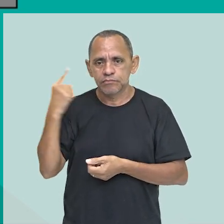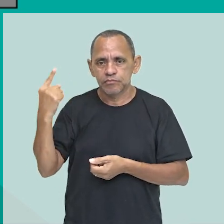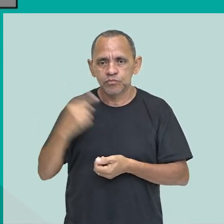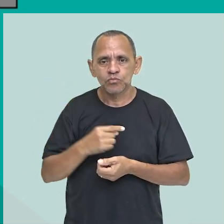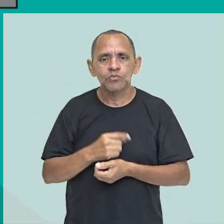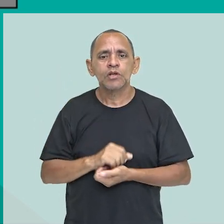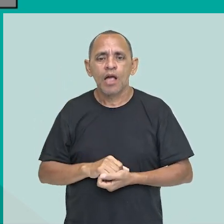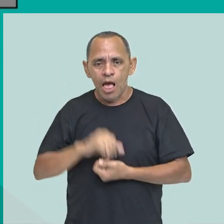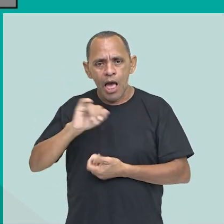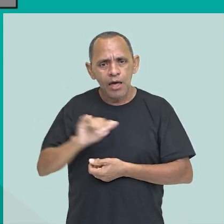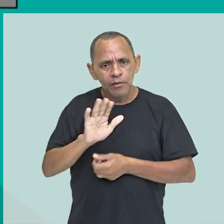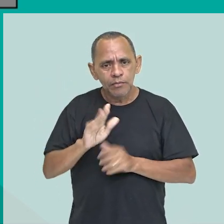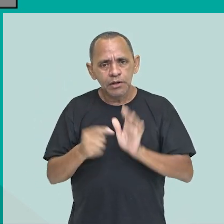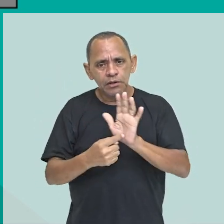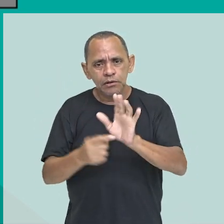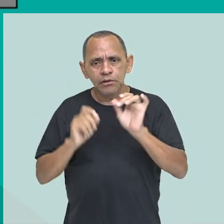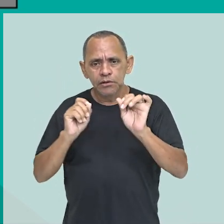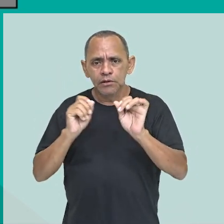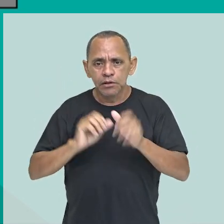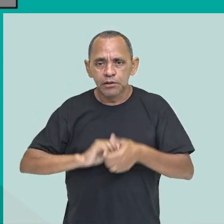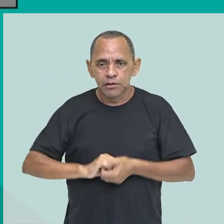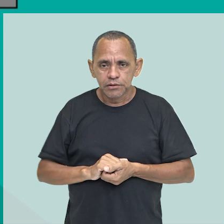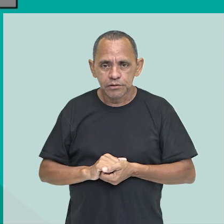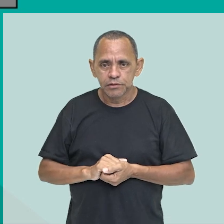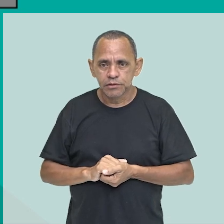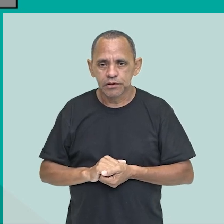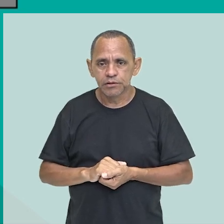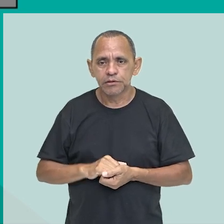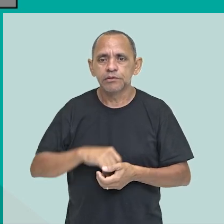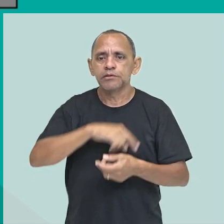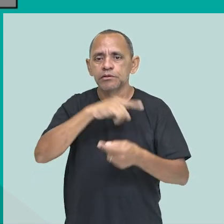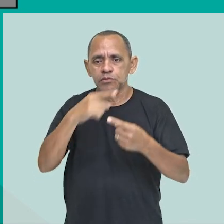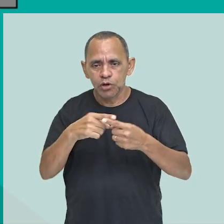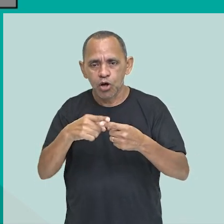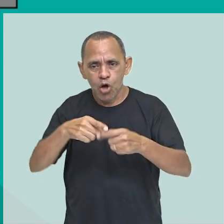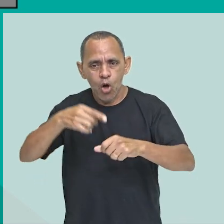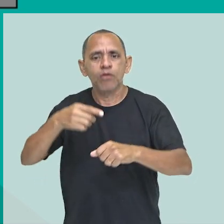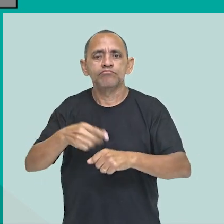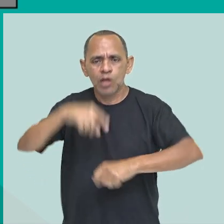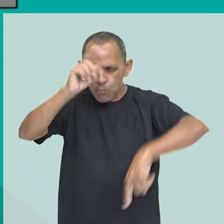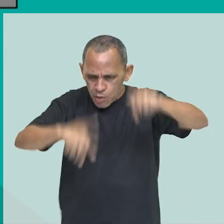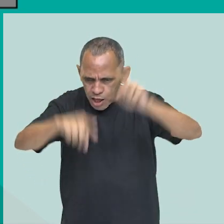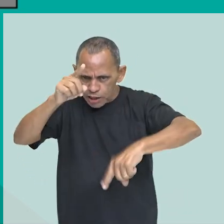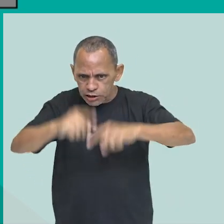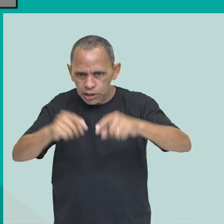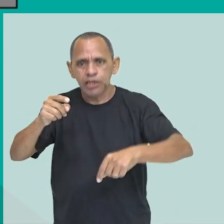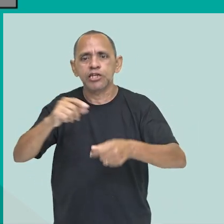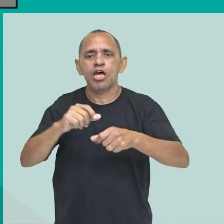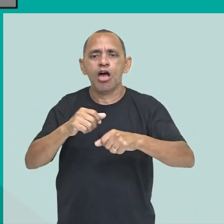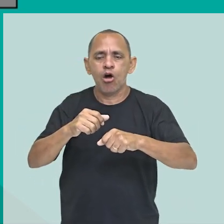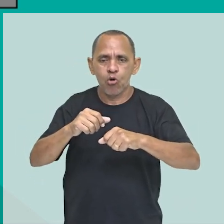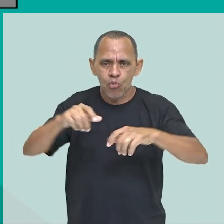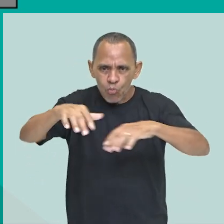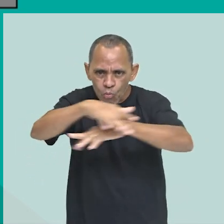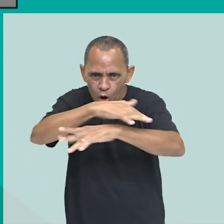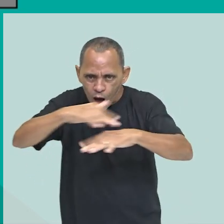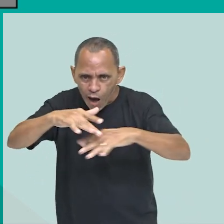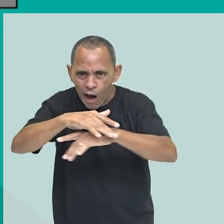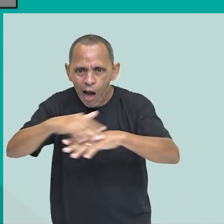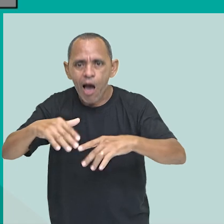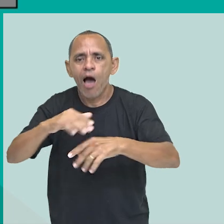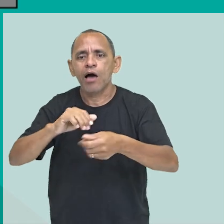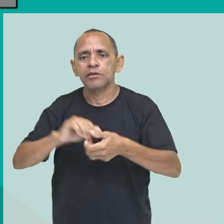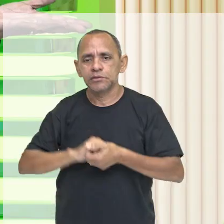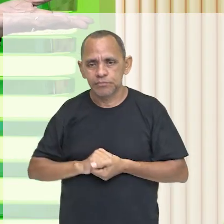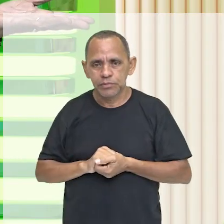bem, pessoal, nós temos aí convecção, eu tenho a condução e tenho a